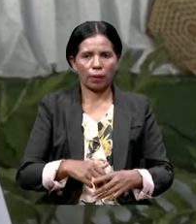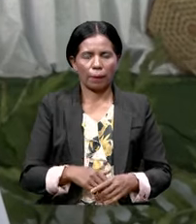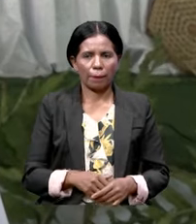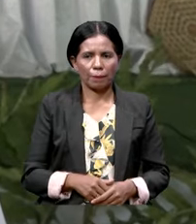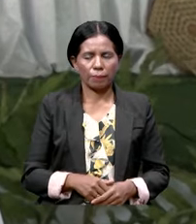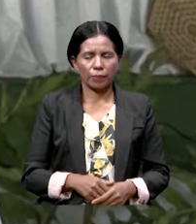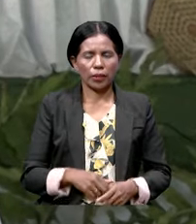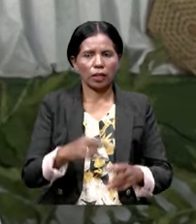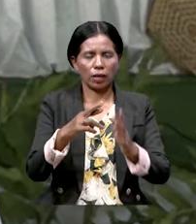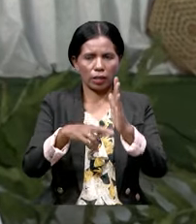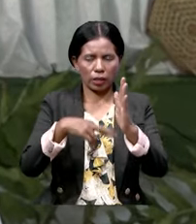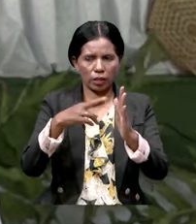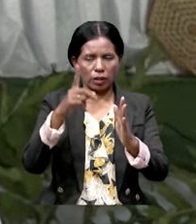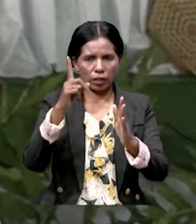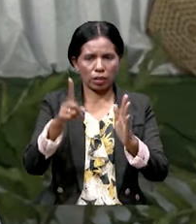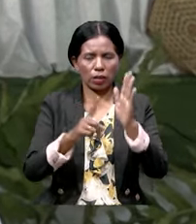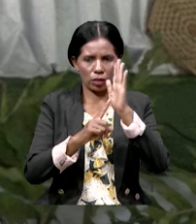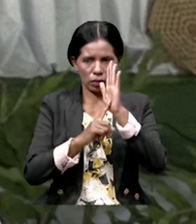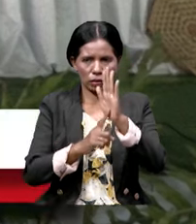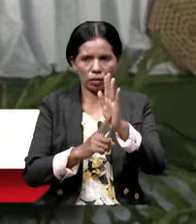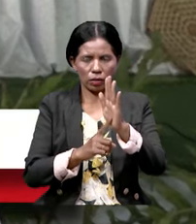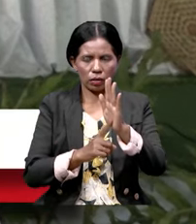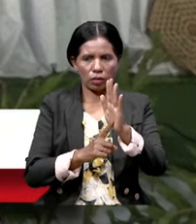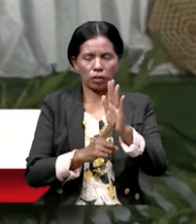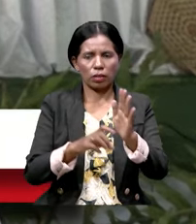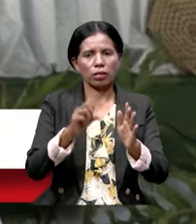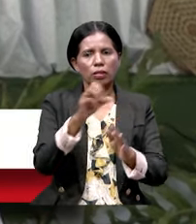é critério ida não é firme, critério científico,